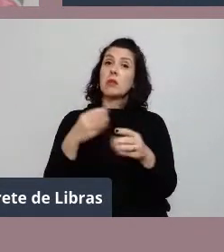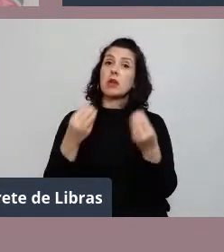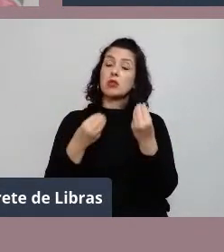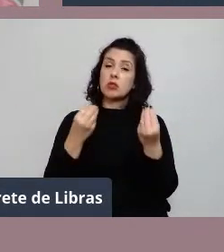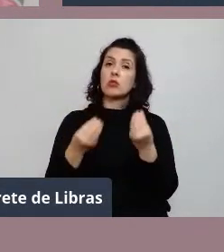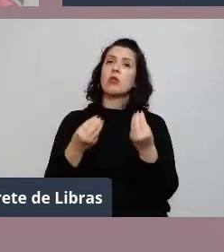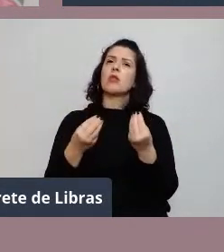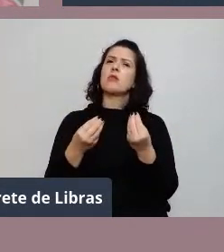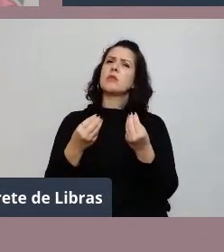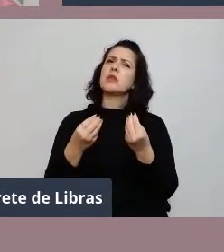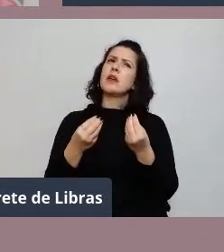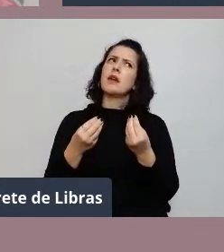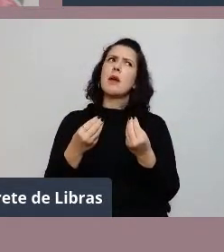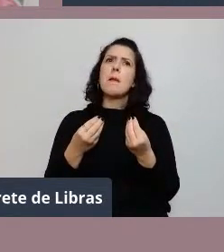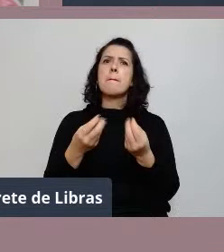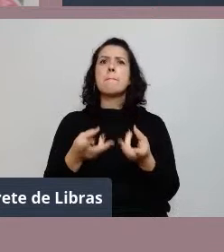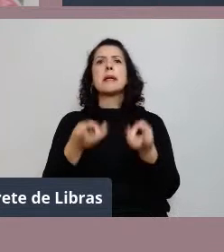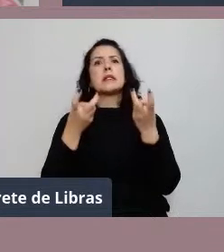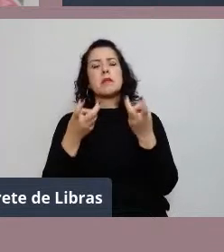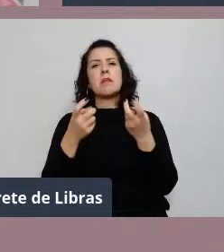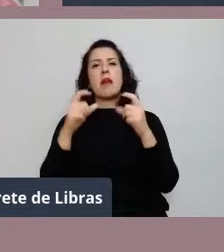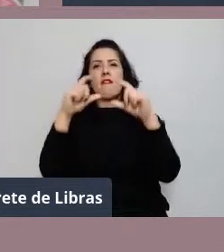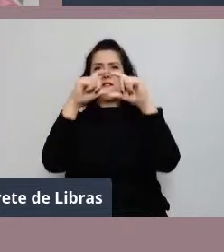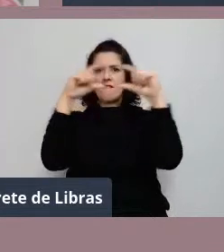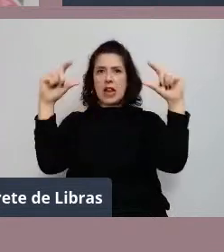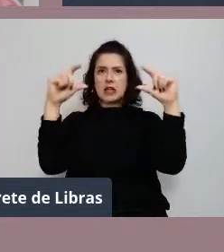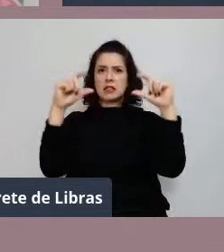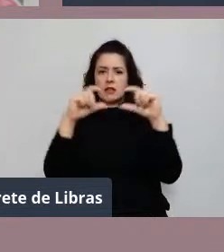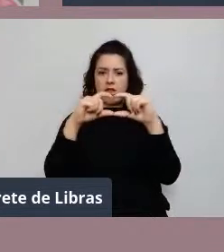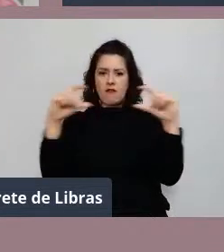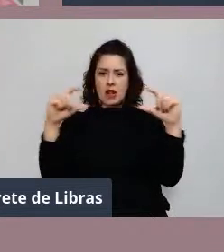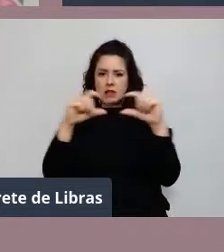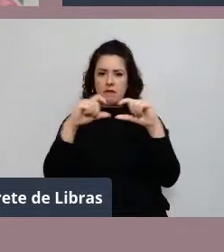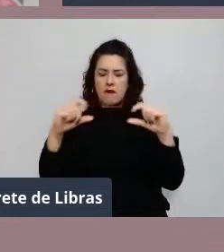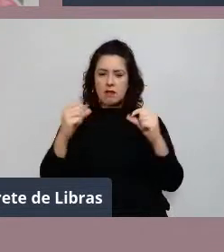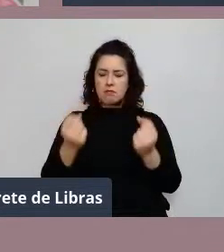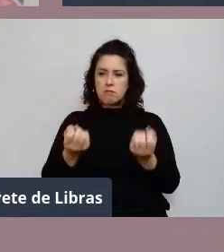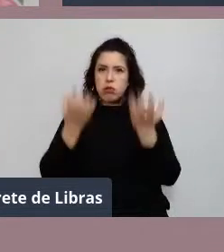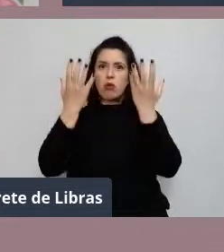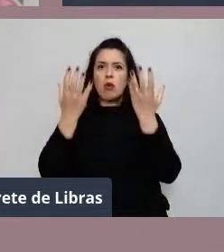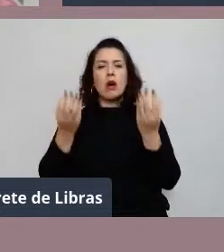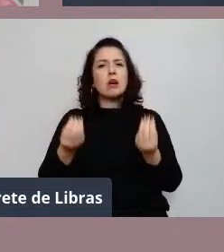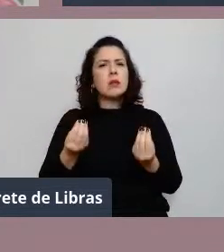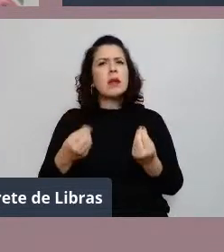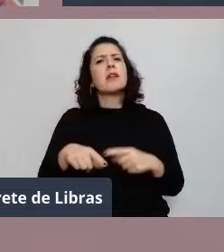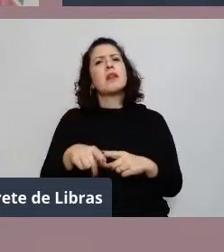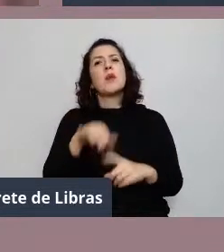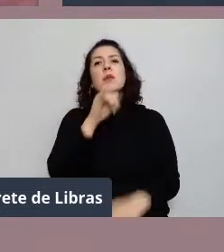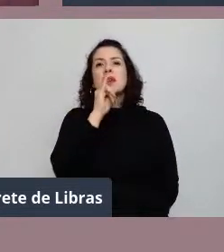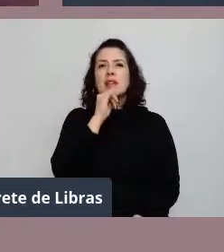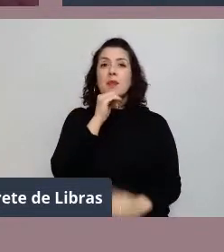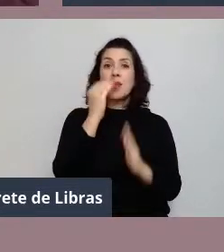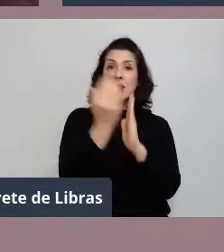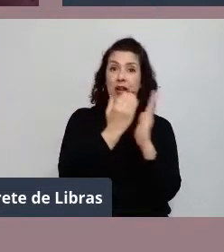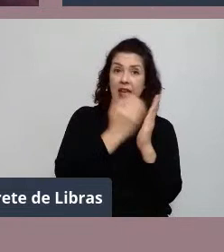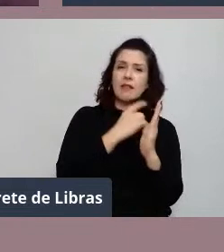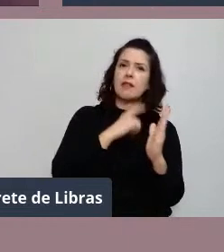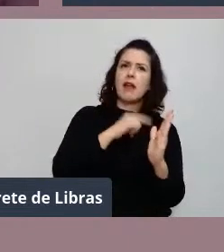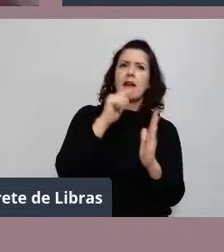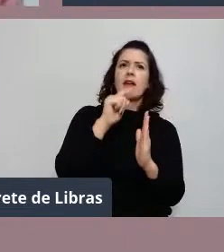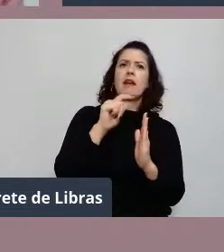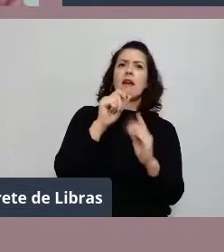aforismático, né, de frases. Bom, a Clarice tem muito isso, mas no caso desse livro, frases sobre literatura, sobre vida, é